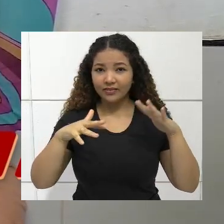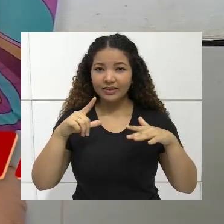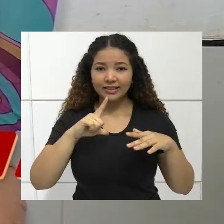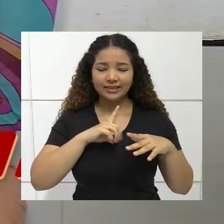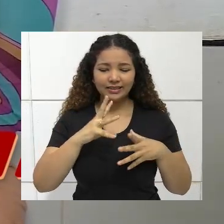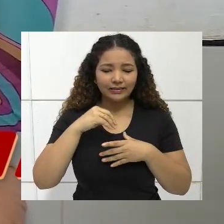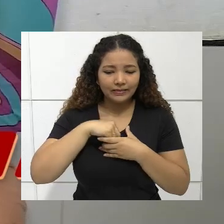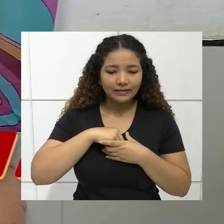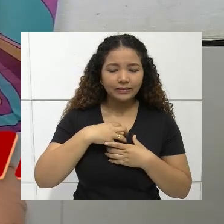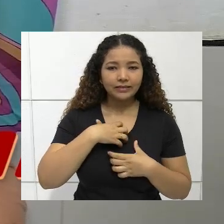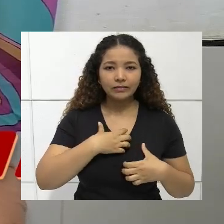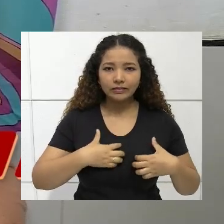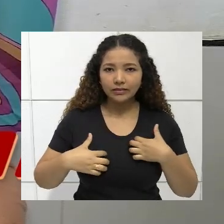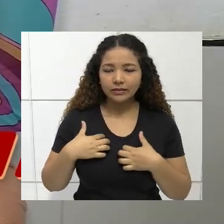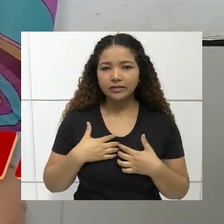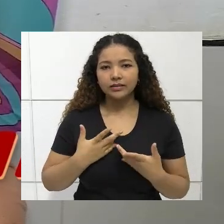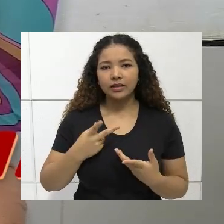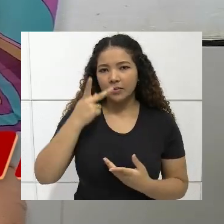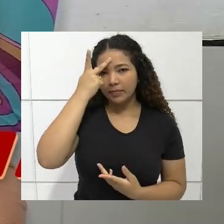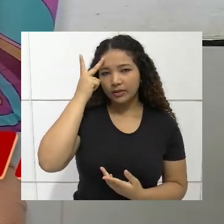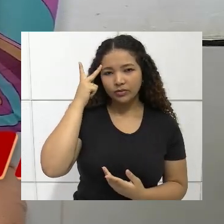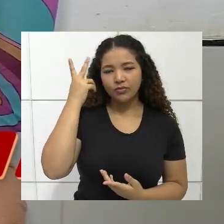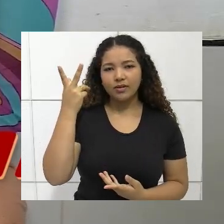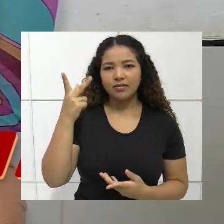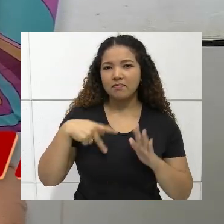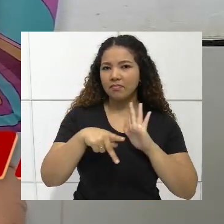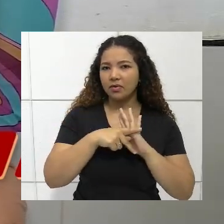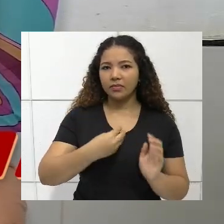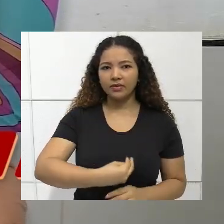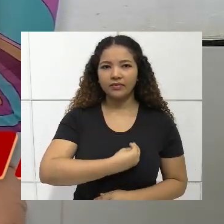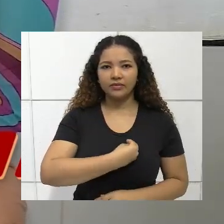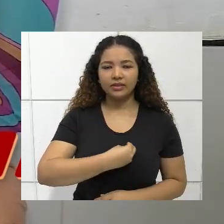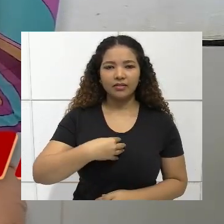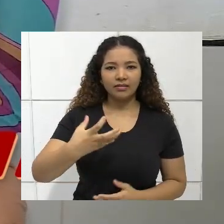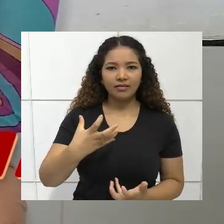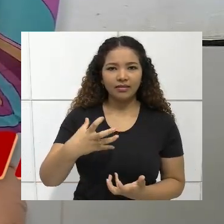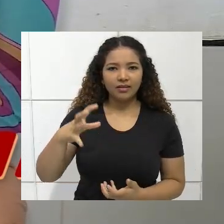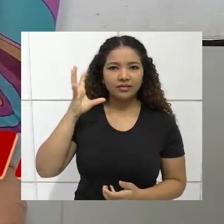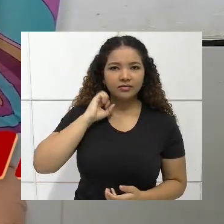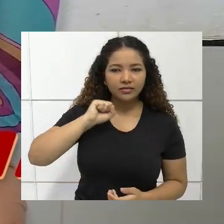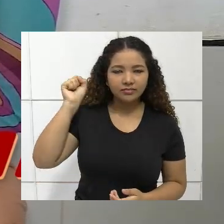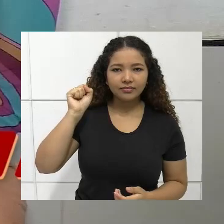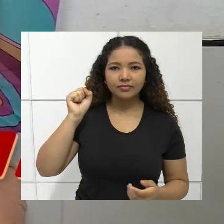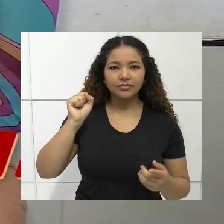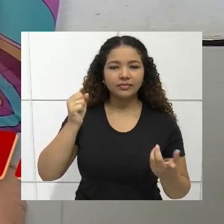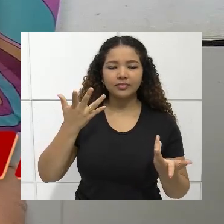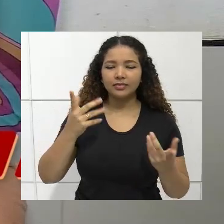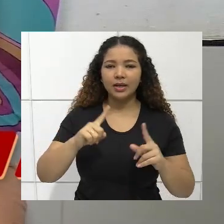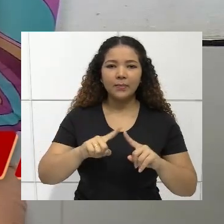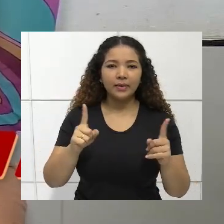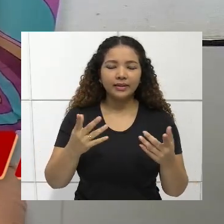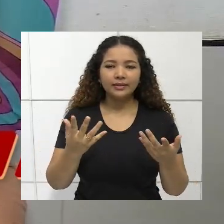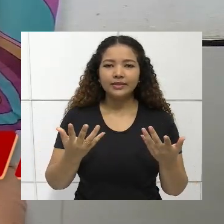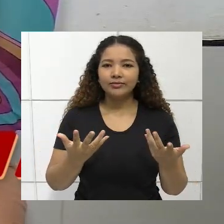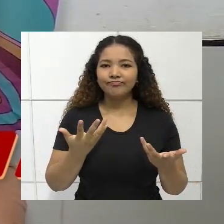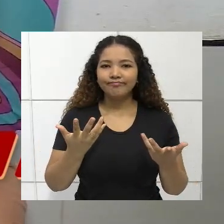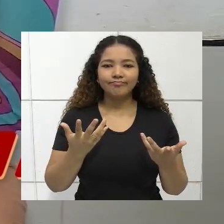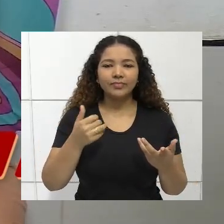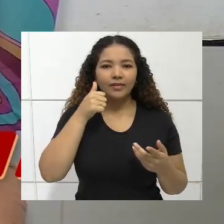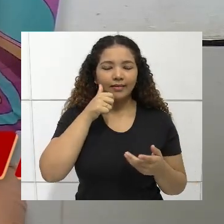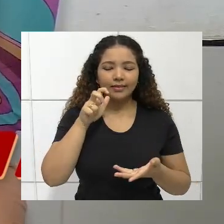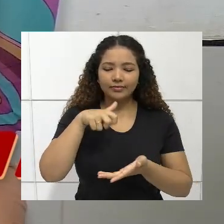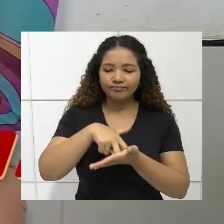pessoa se tirar a sua própria vida. Mas eu, no final, assim, eu me ajoelhava, né?